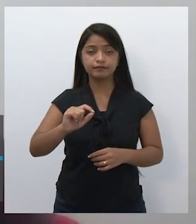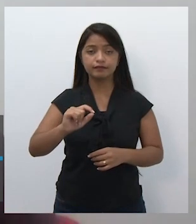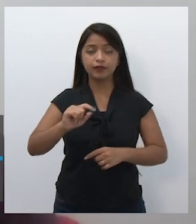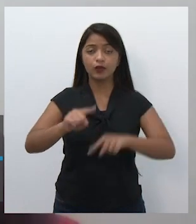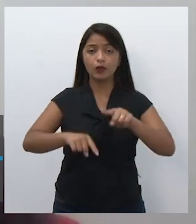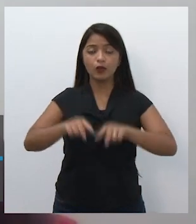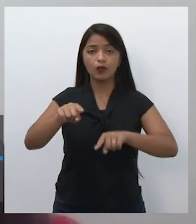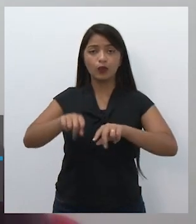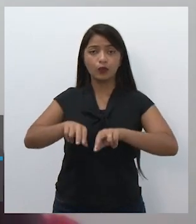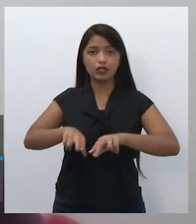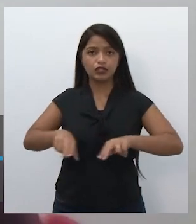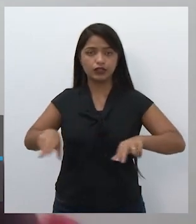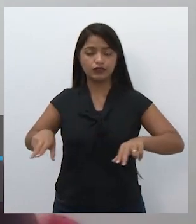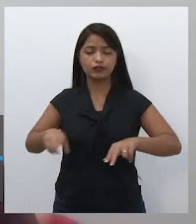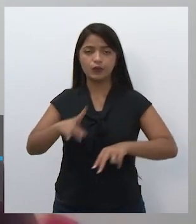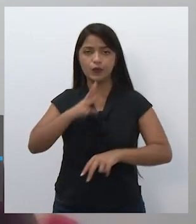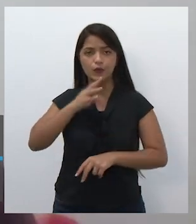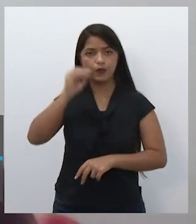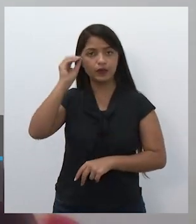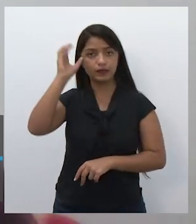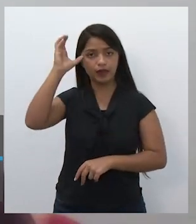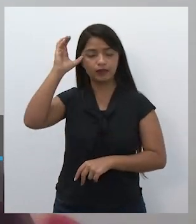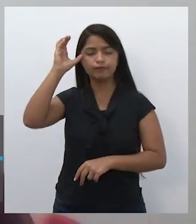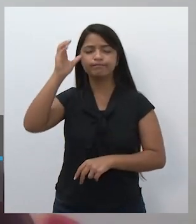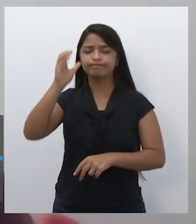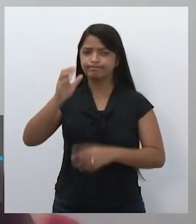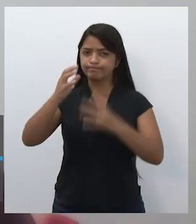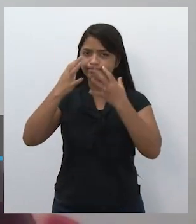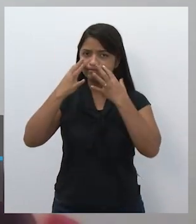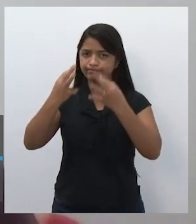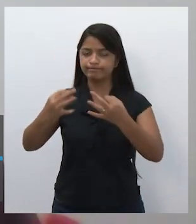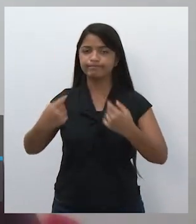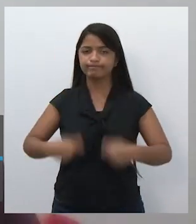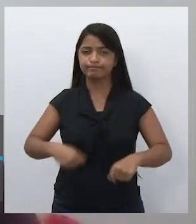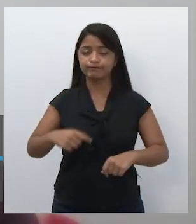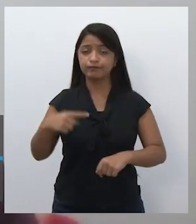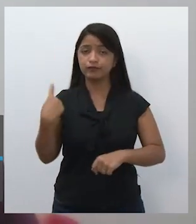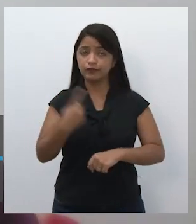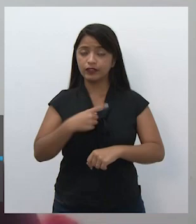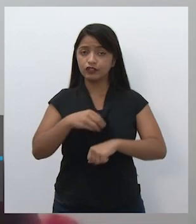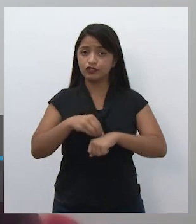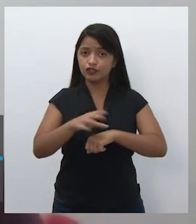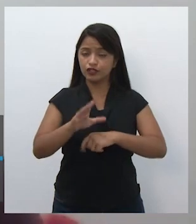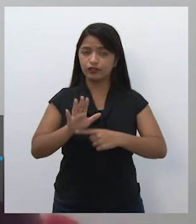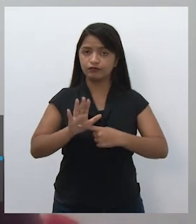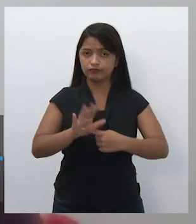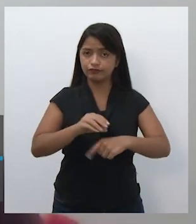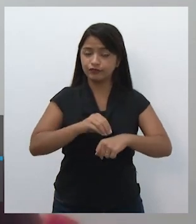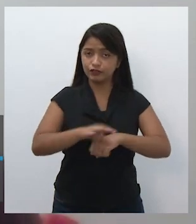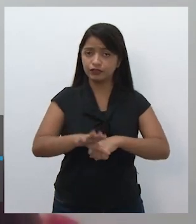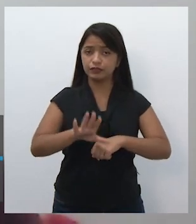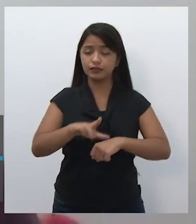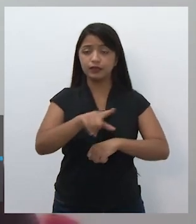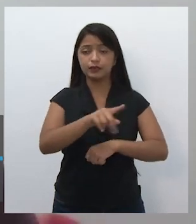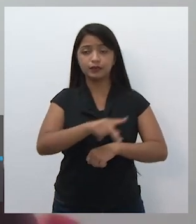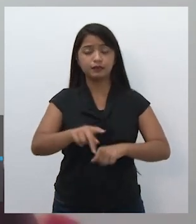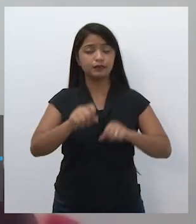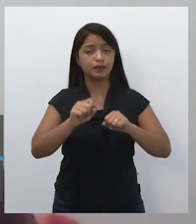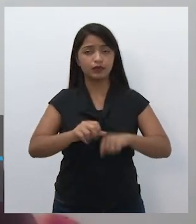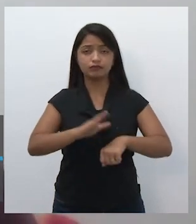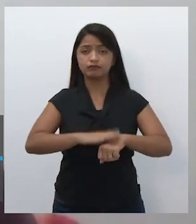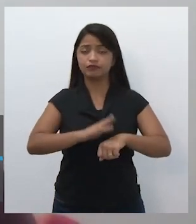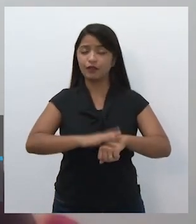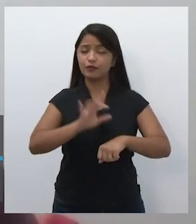de conhecimento. Os objetos de conhecimento, eles trazem, nós indicamos alguns, mas o professor tem autonomia para trazer outros, então a gente tem toda